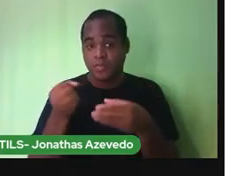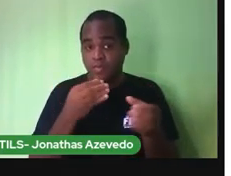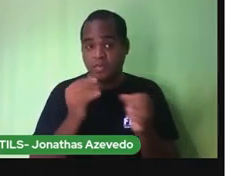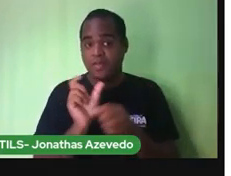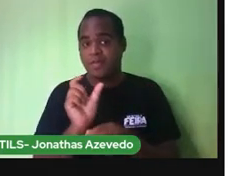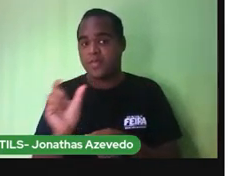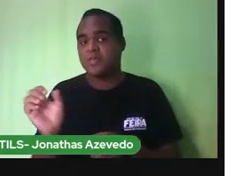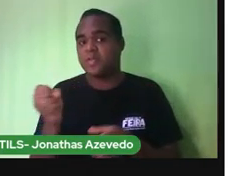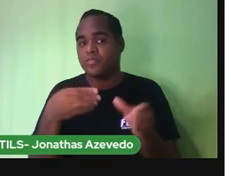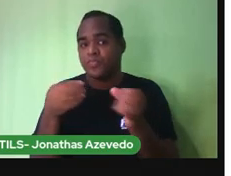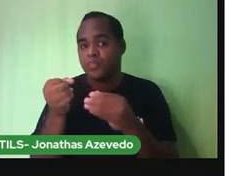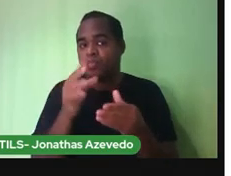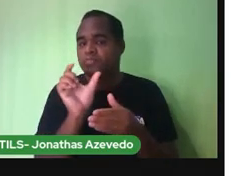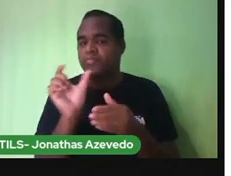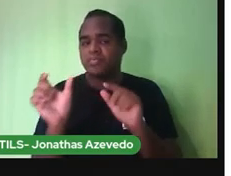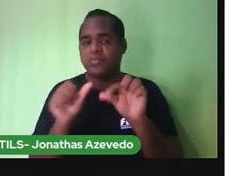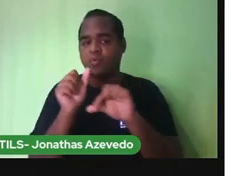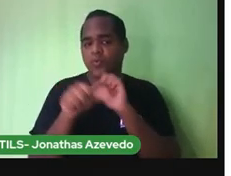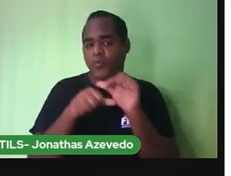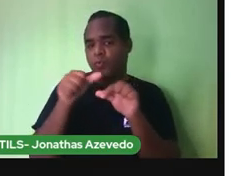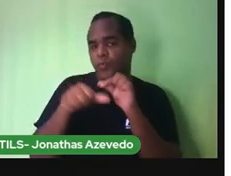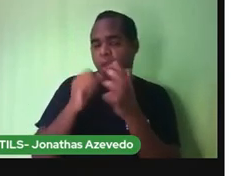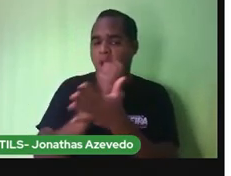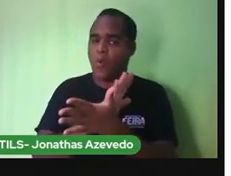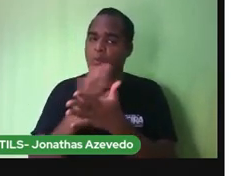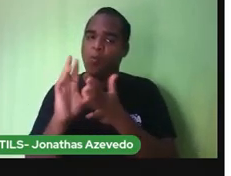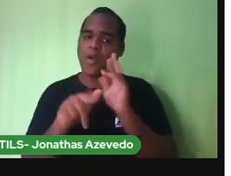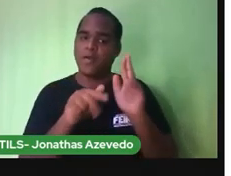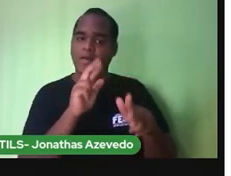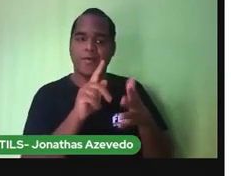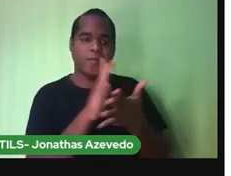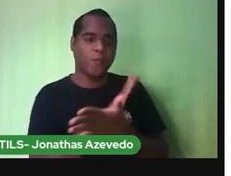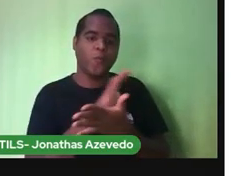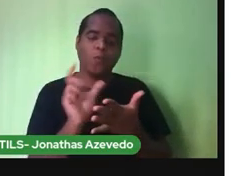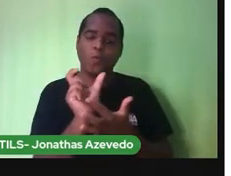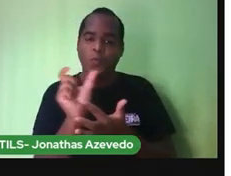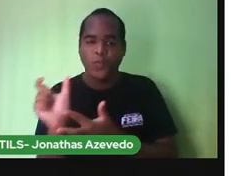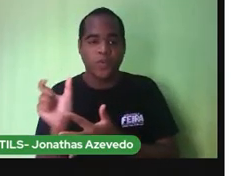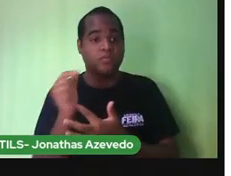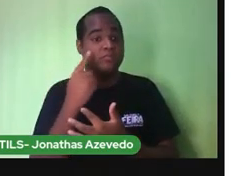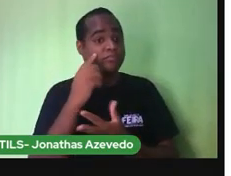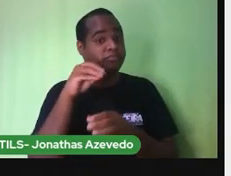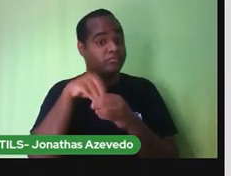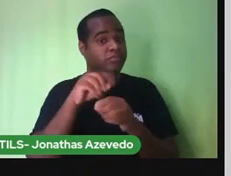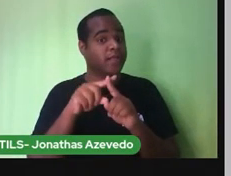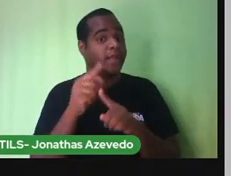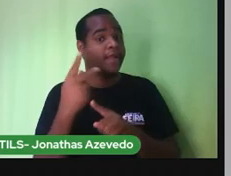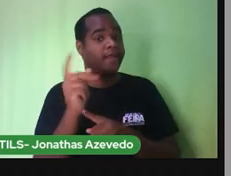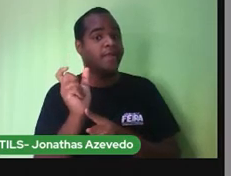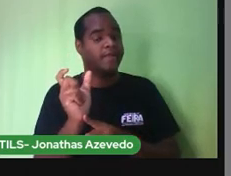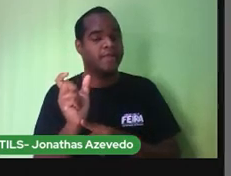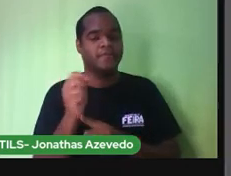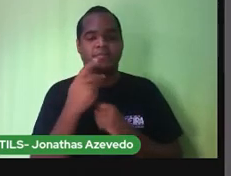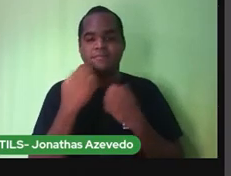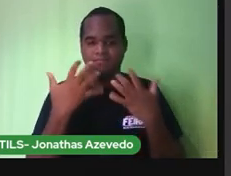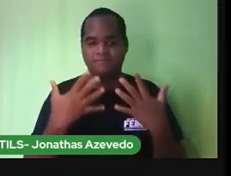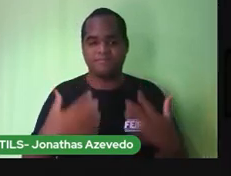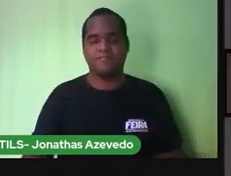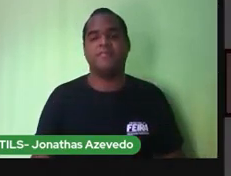novas palavras dando algumas letrinhas dentro da palavra estão lembrados e